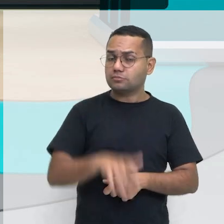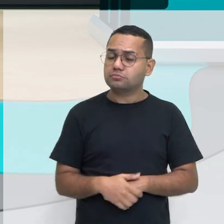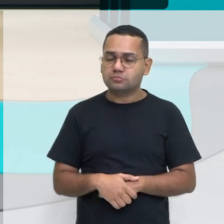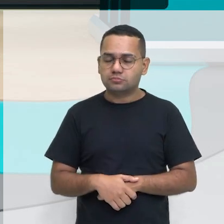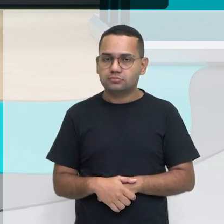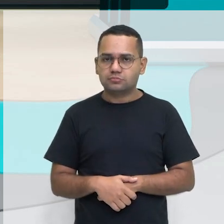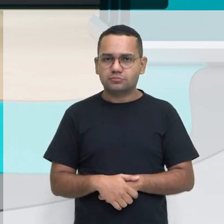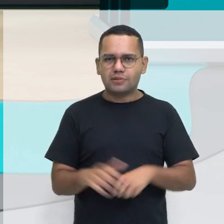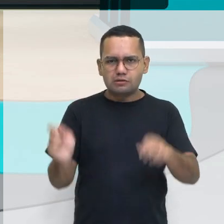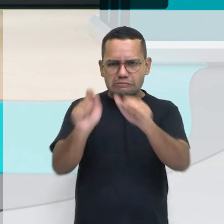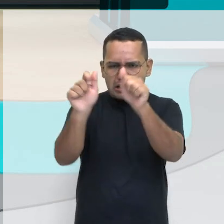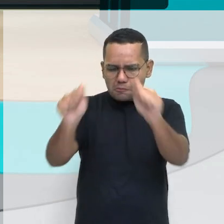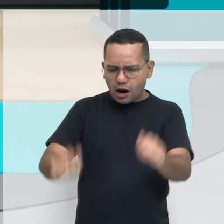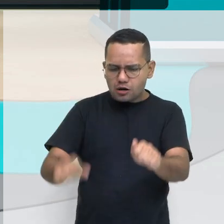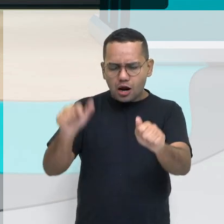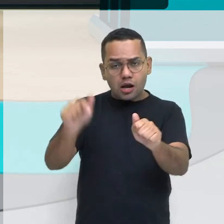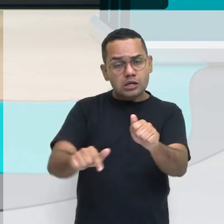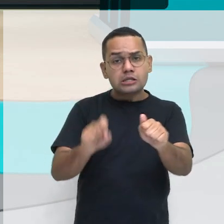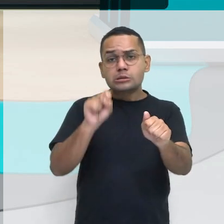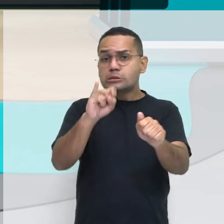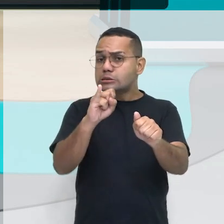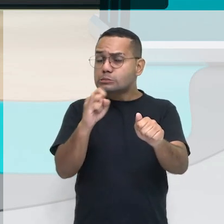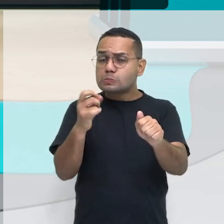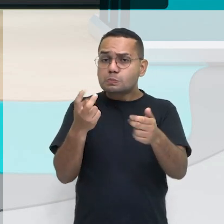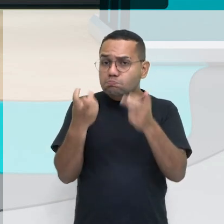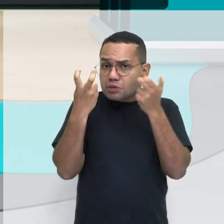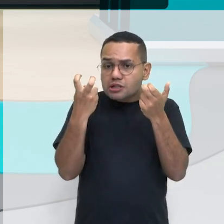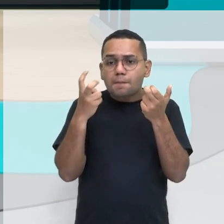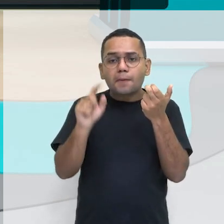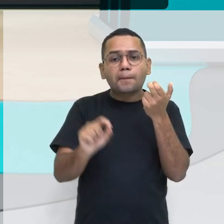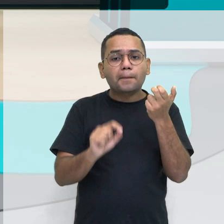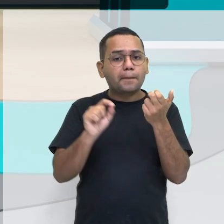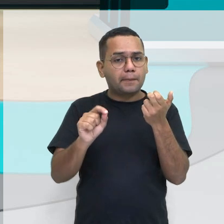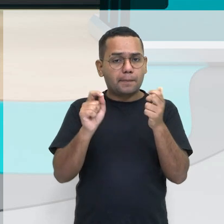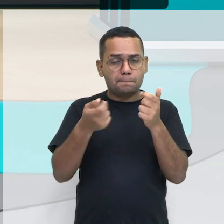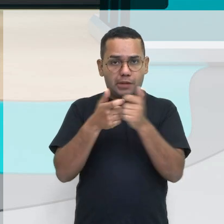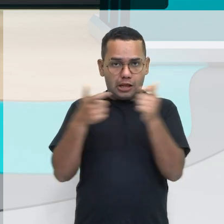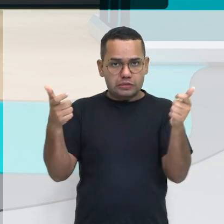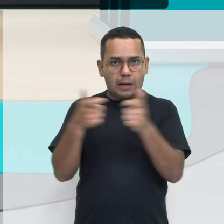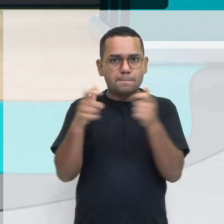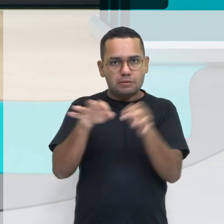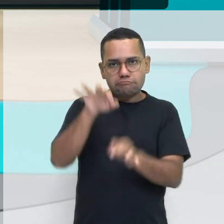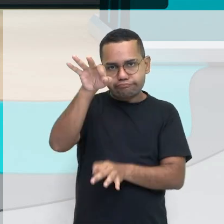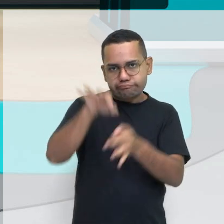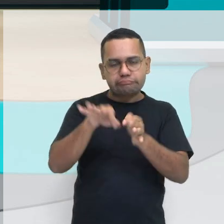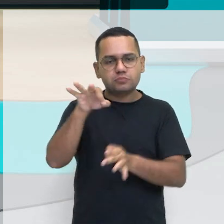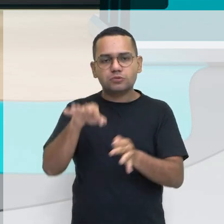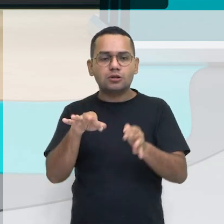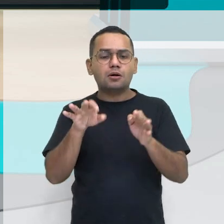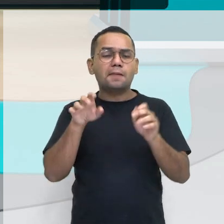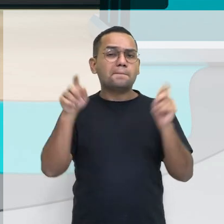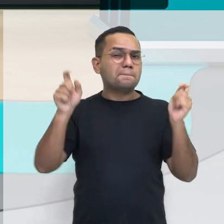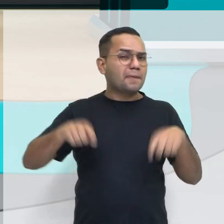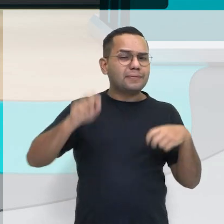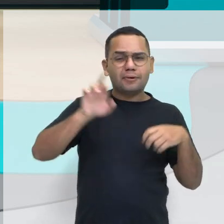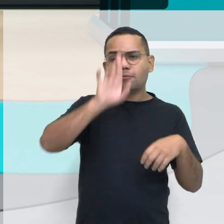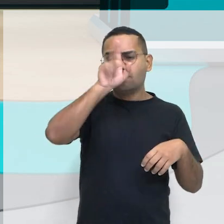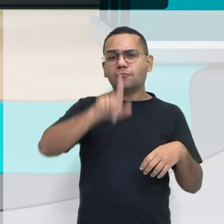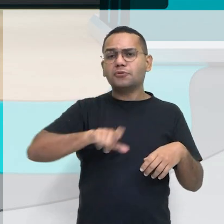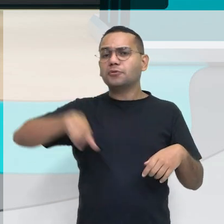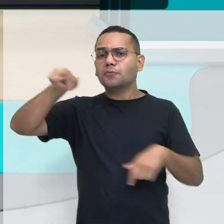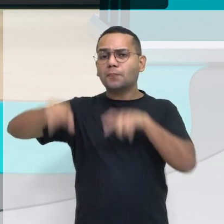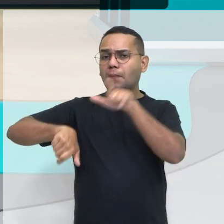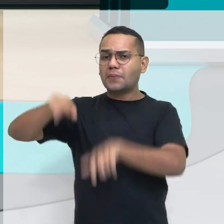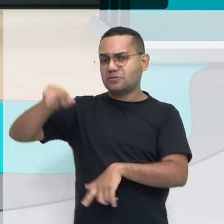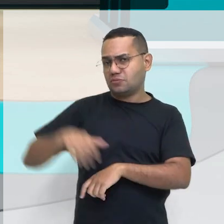suas esculturas, elas seriam facilmente confundidas com pessoas, de tão reais que elas são.